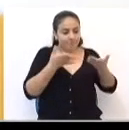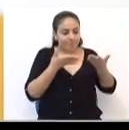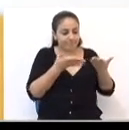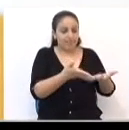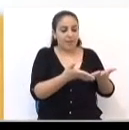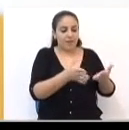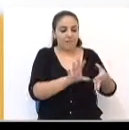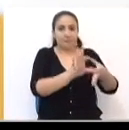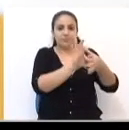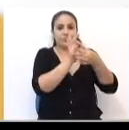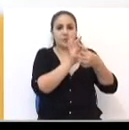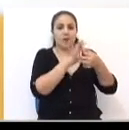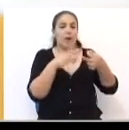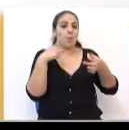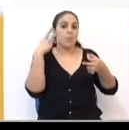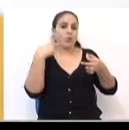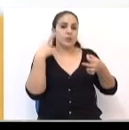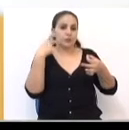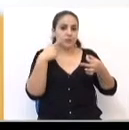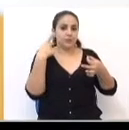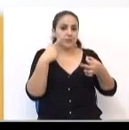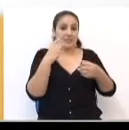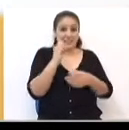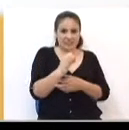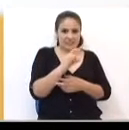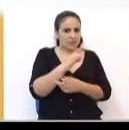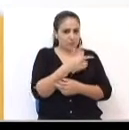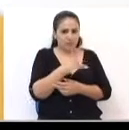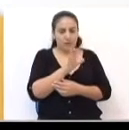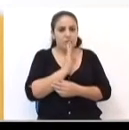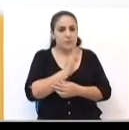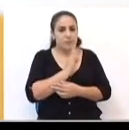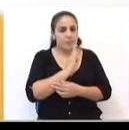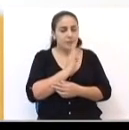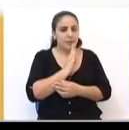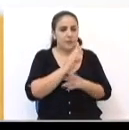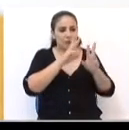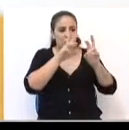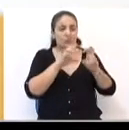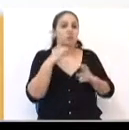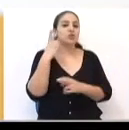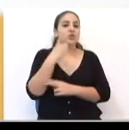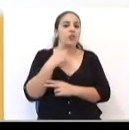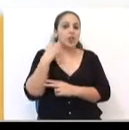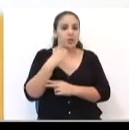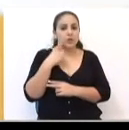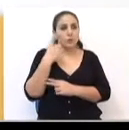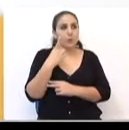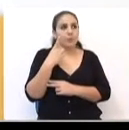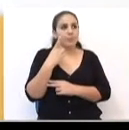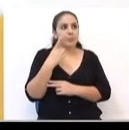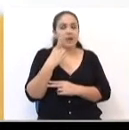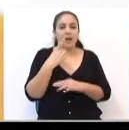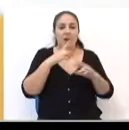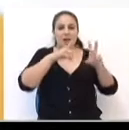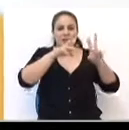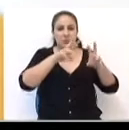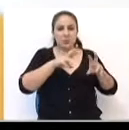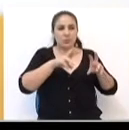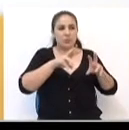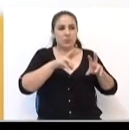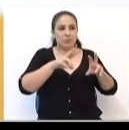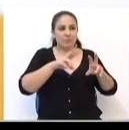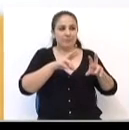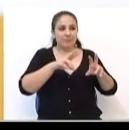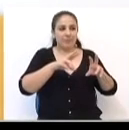conhecimento mínimo do direito, a política se torna muito provinciana, muito politiqueira. E eu acho que é